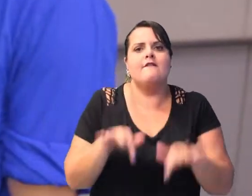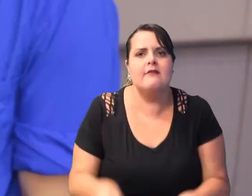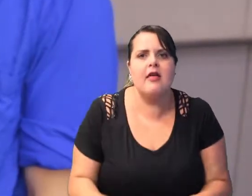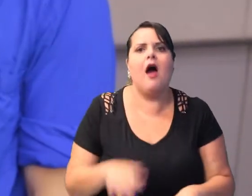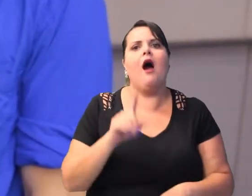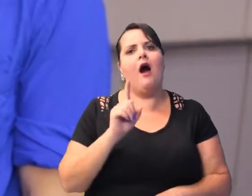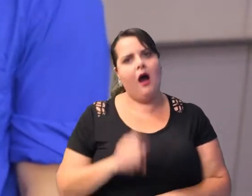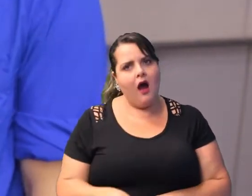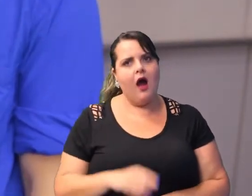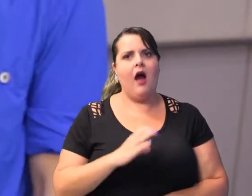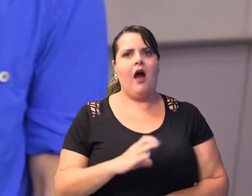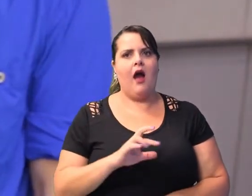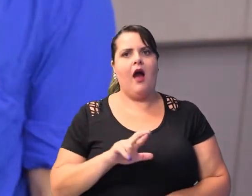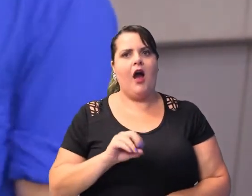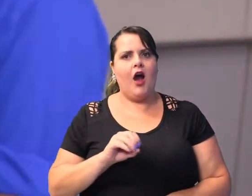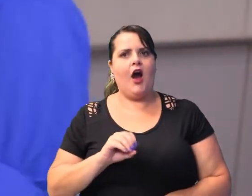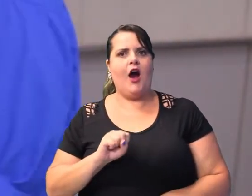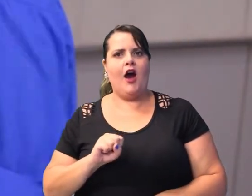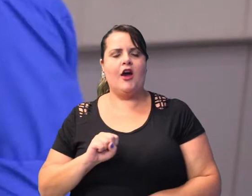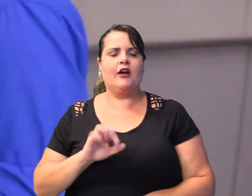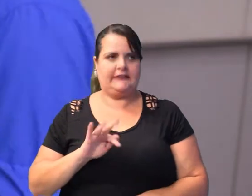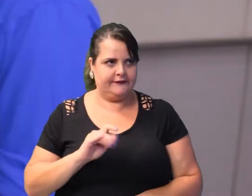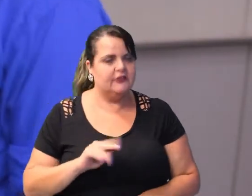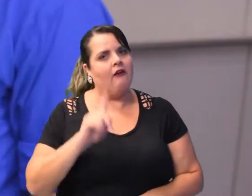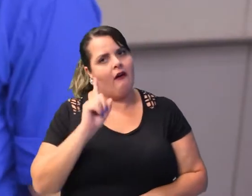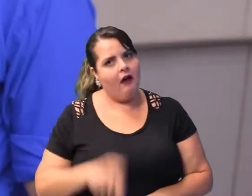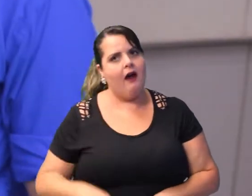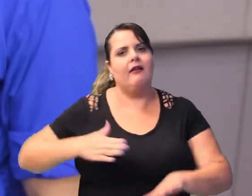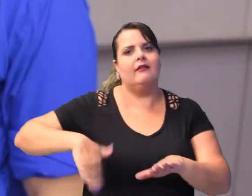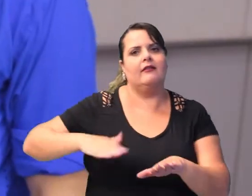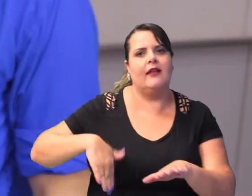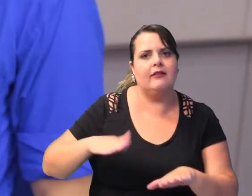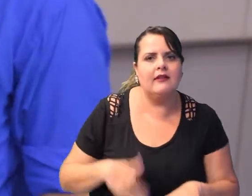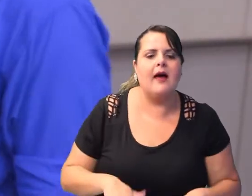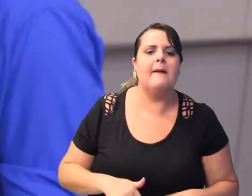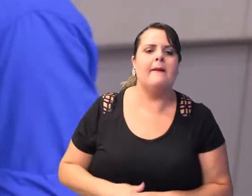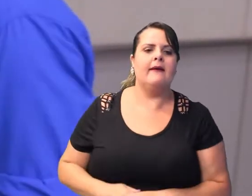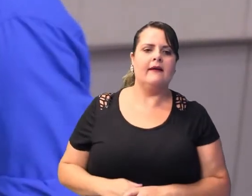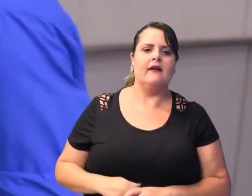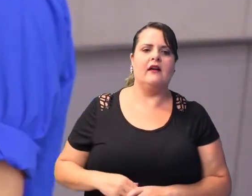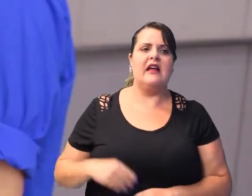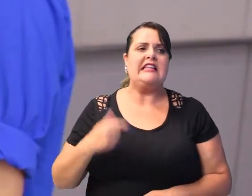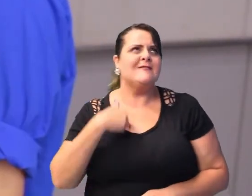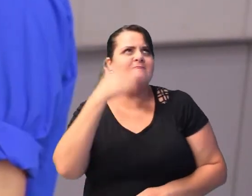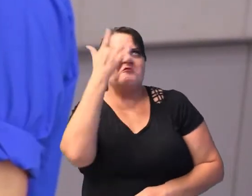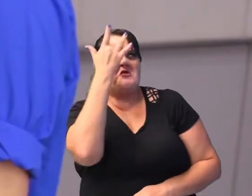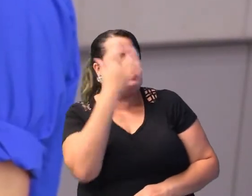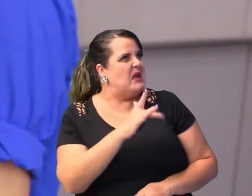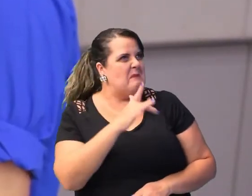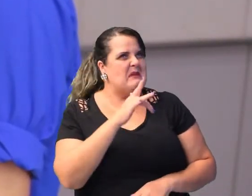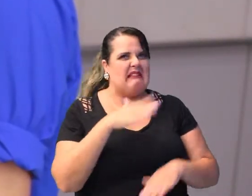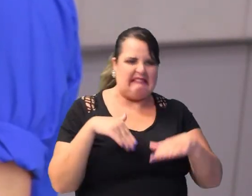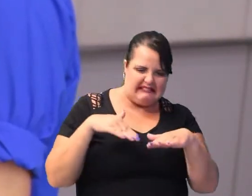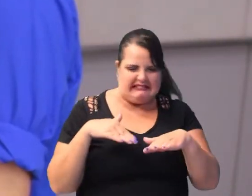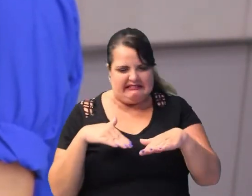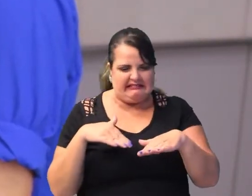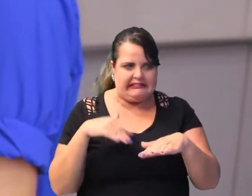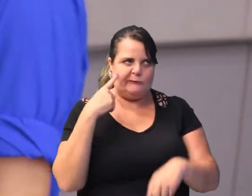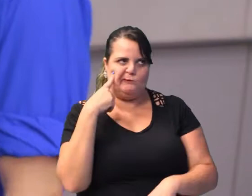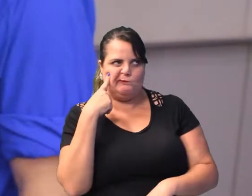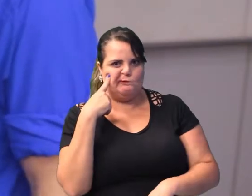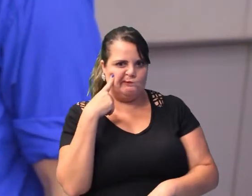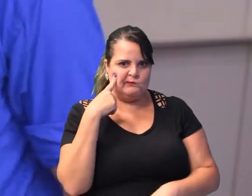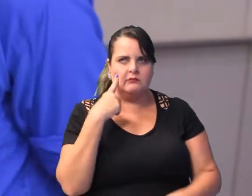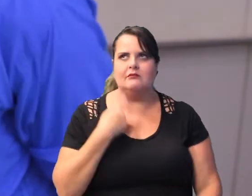acho nada do dia 6 a gente ela mesmo da causa não é bom mesmo é não eu nem sabia se eu sabia nadar aí